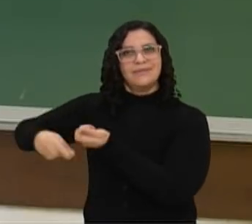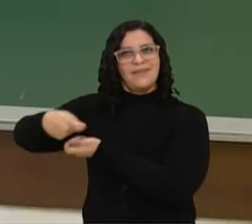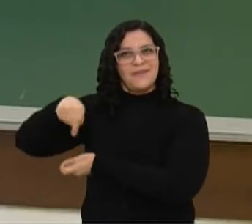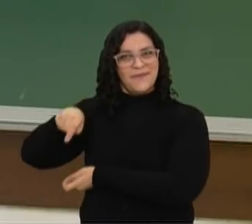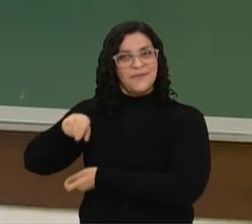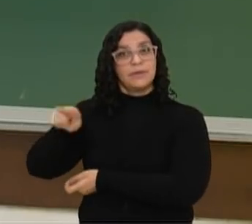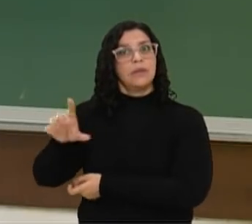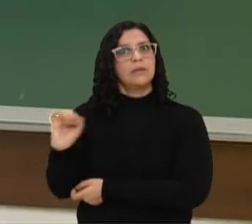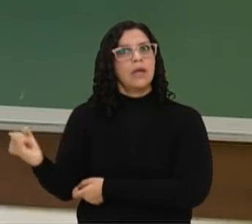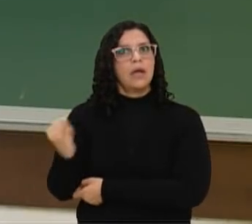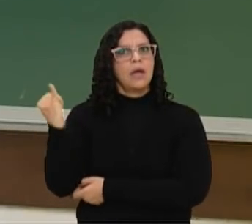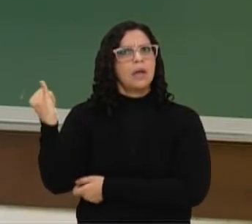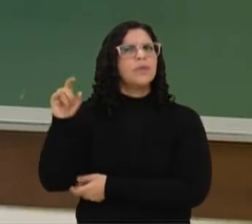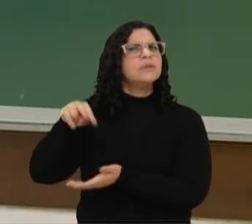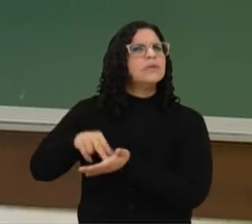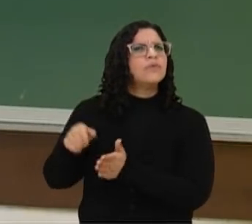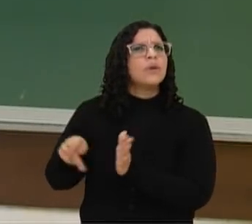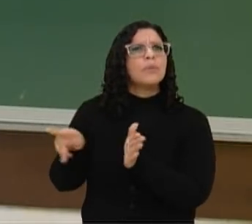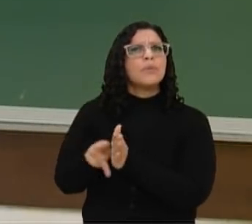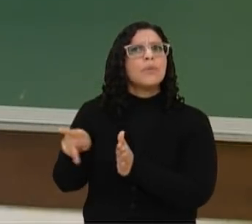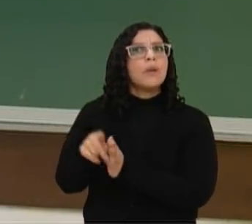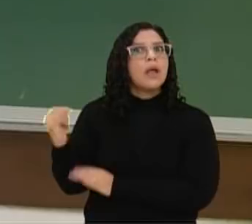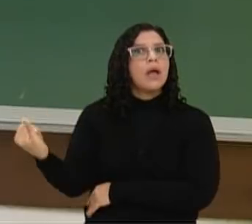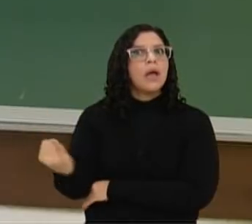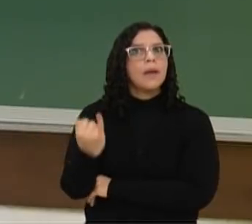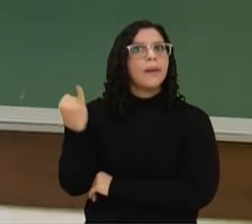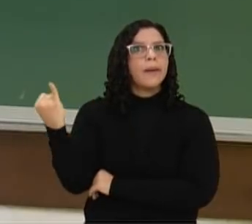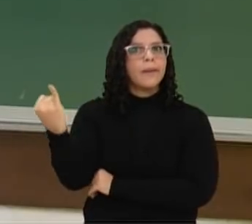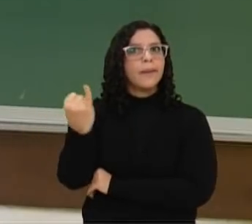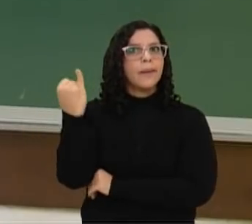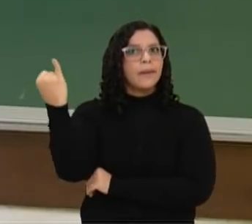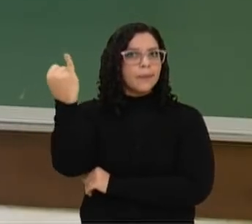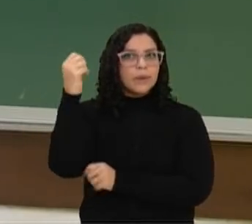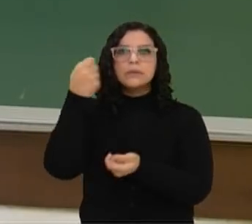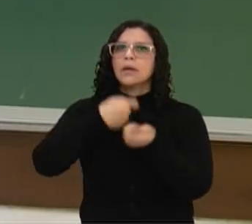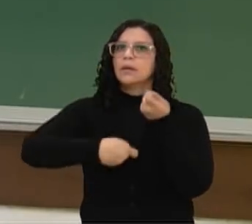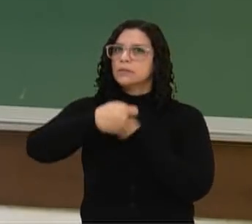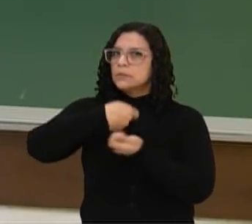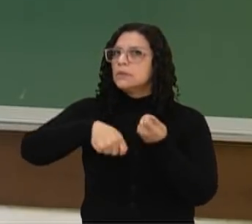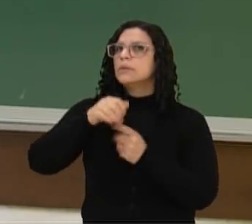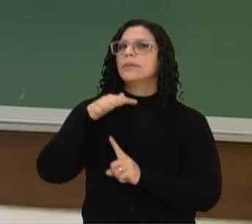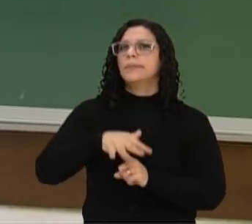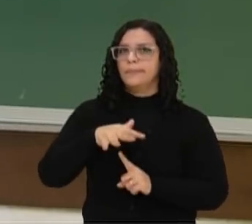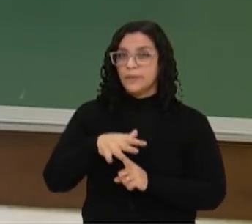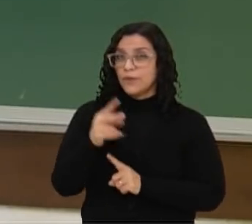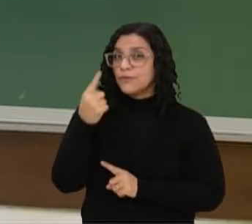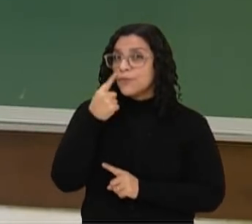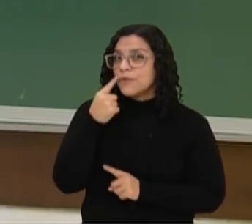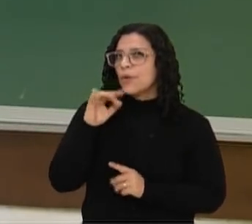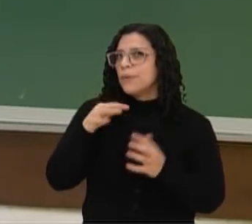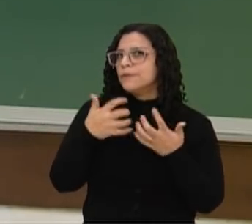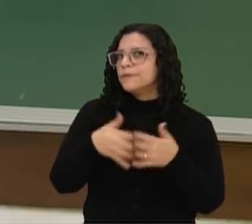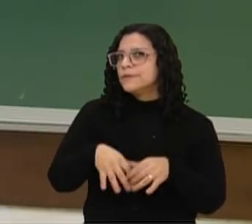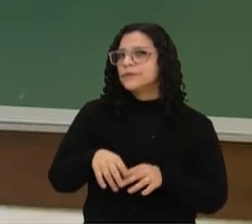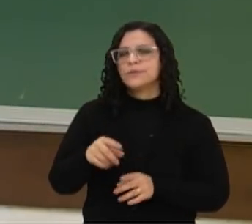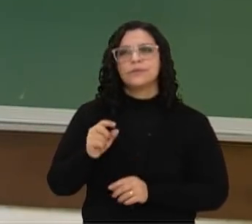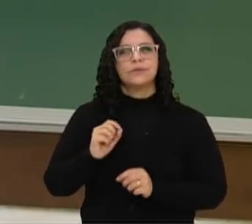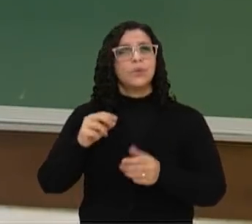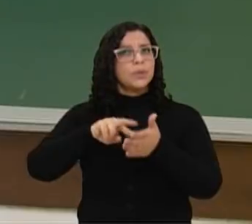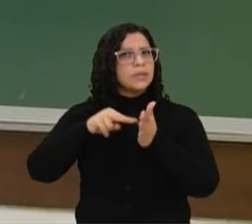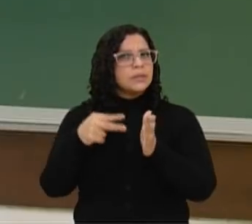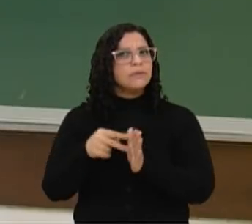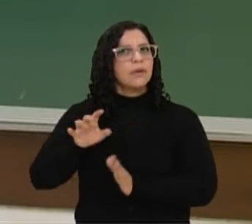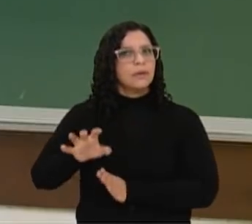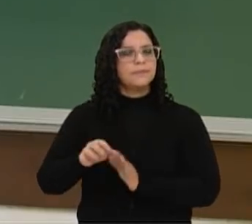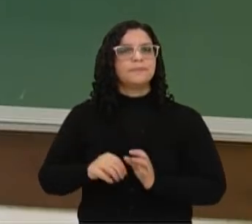que significa o agronegócio, já que ele é tão importante para a economia do nosso estado. Vamos entender um pouquinho ali o